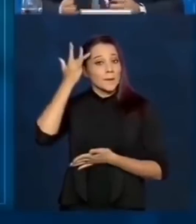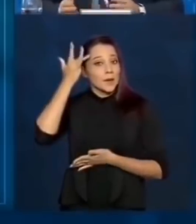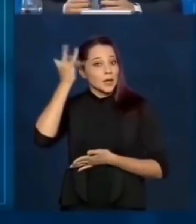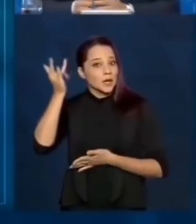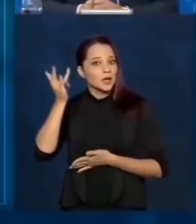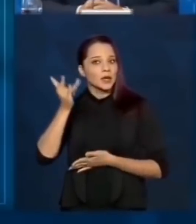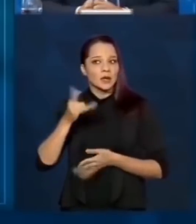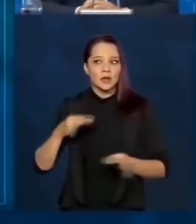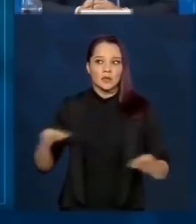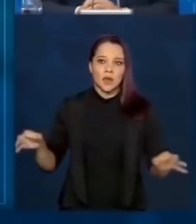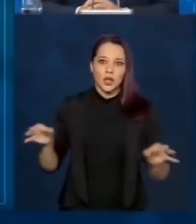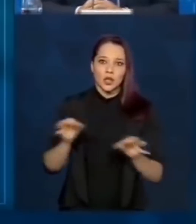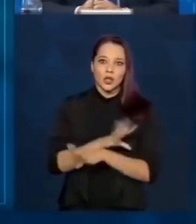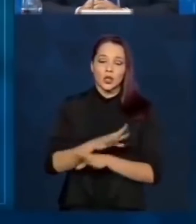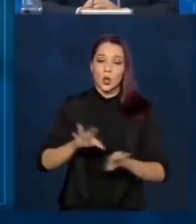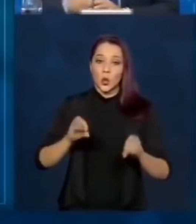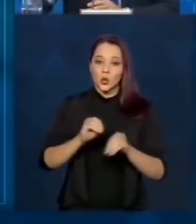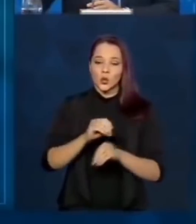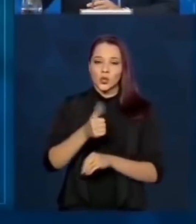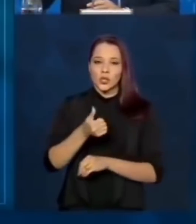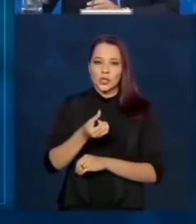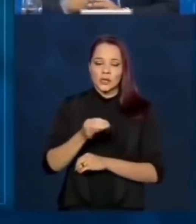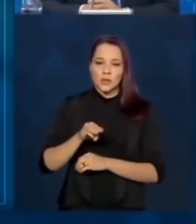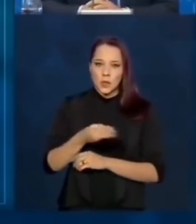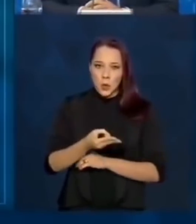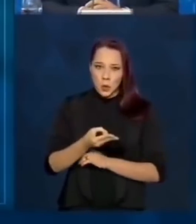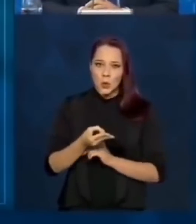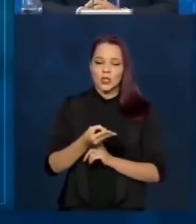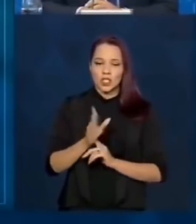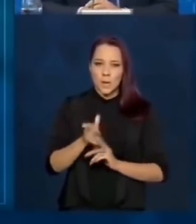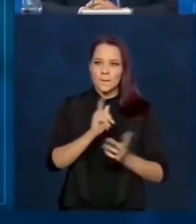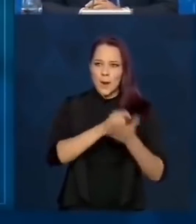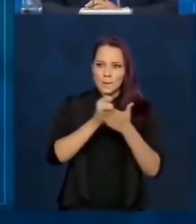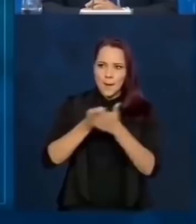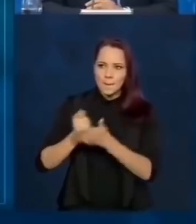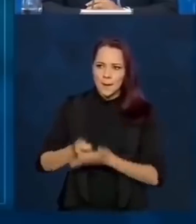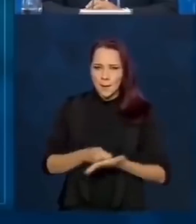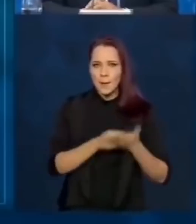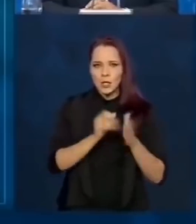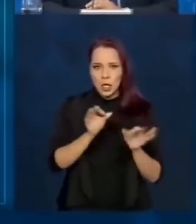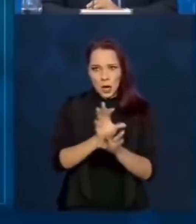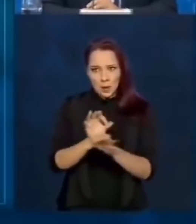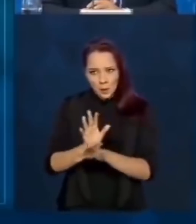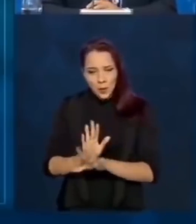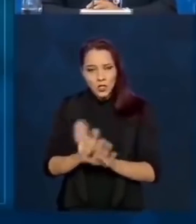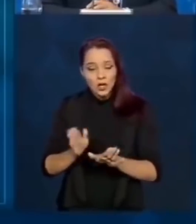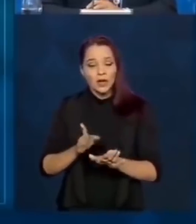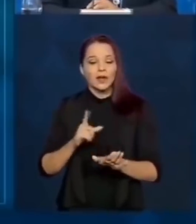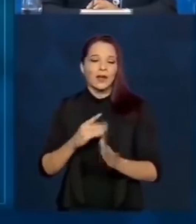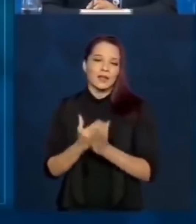encerra para todos os 16 milhões. E aqui nós temos mais 43 milhões de pessoas.